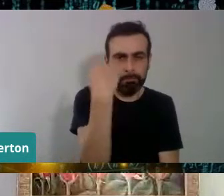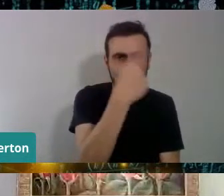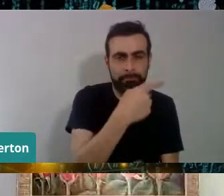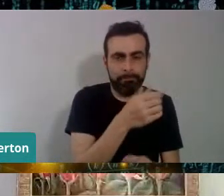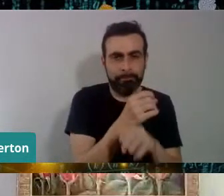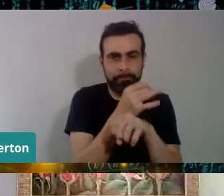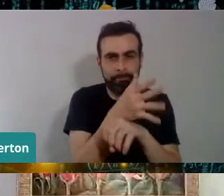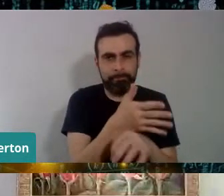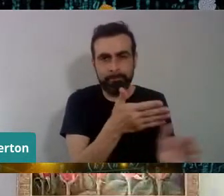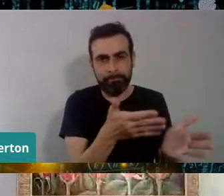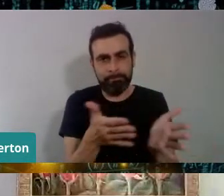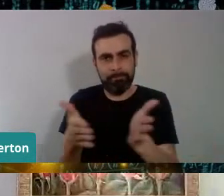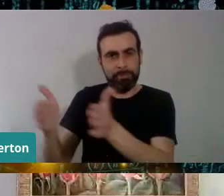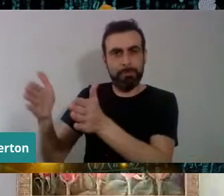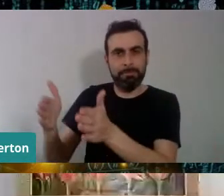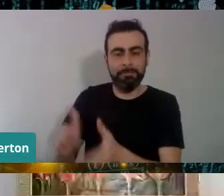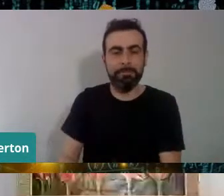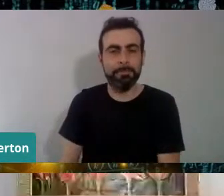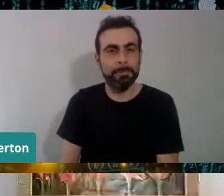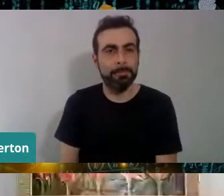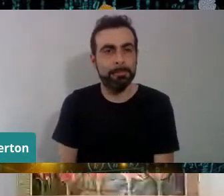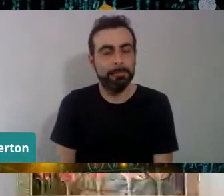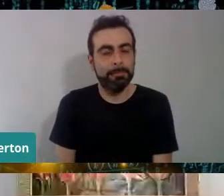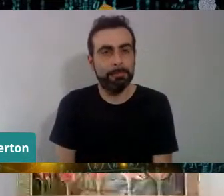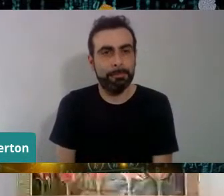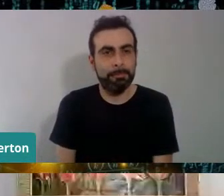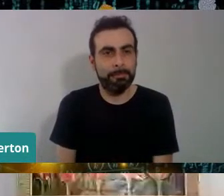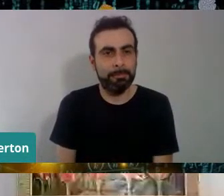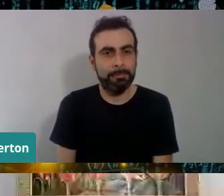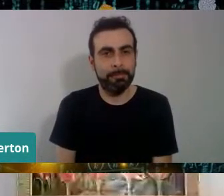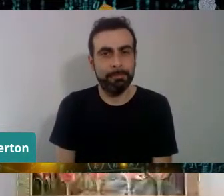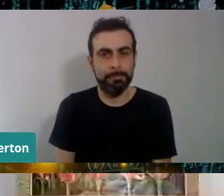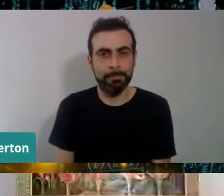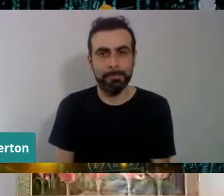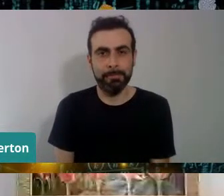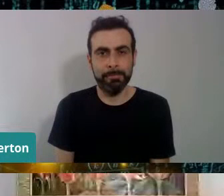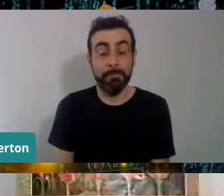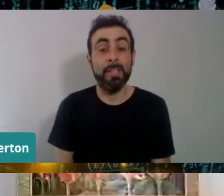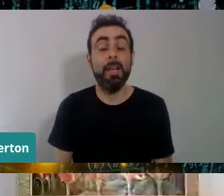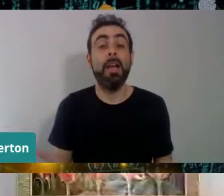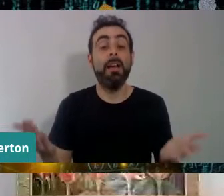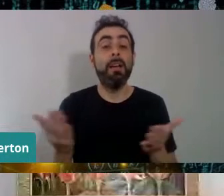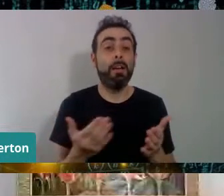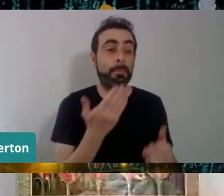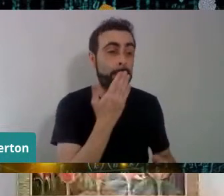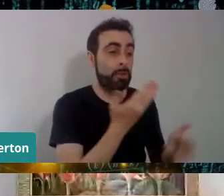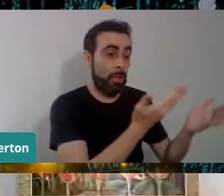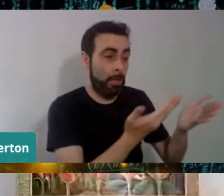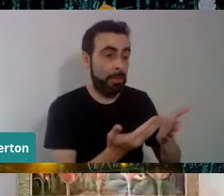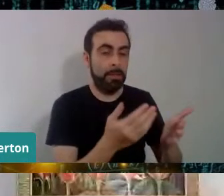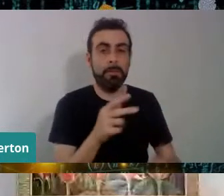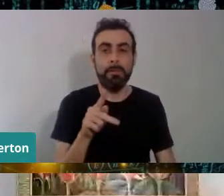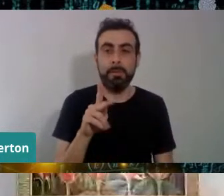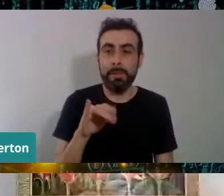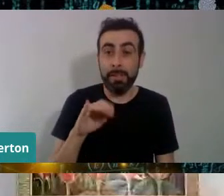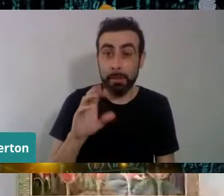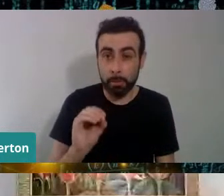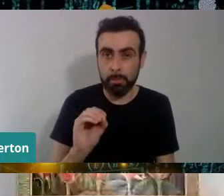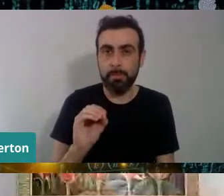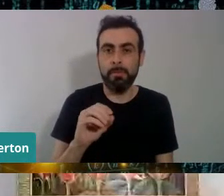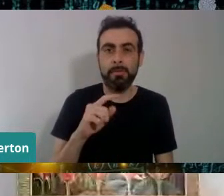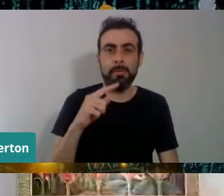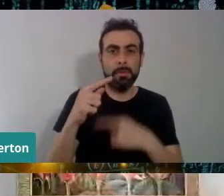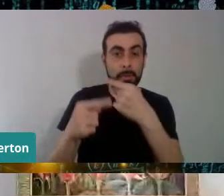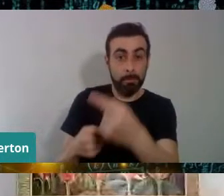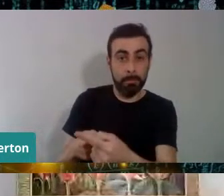isso. E agora o Kiko, né? O Kiko que chegou